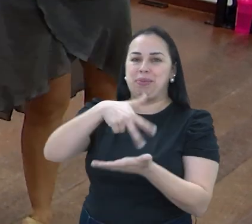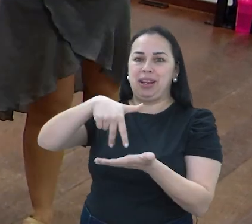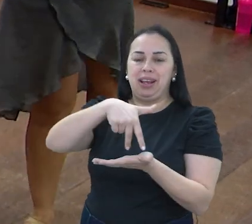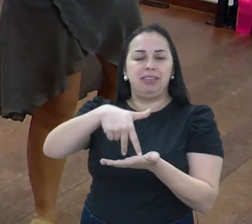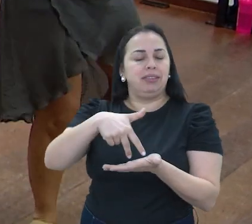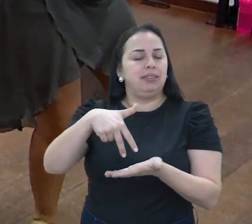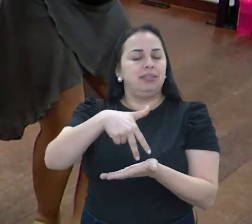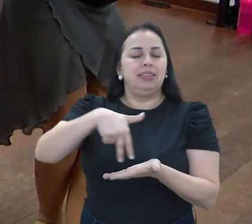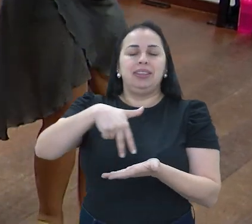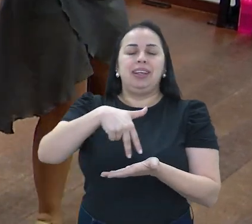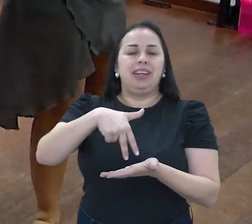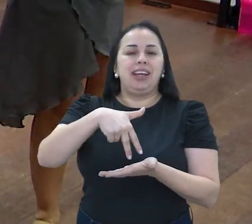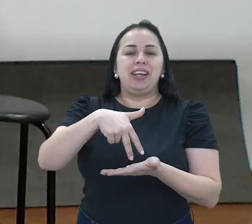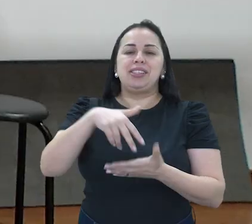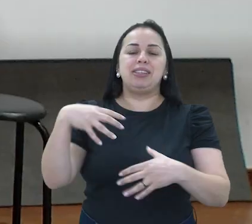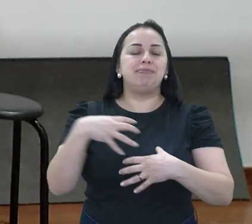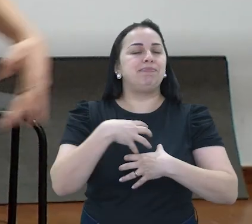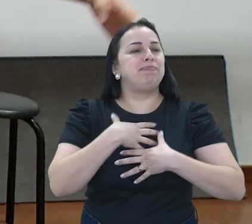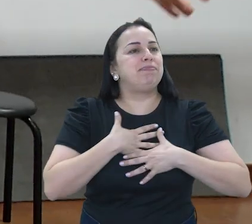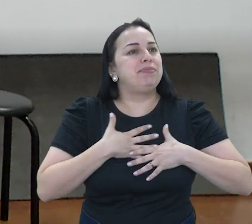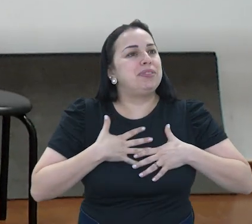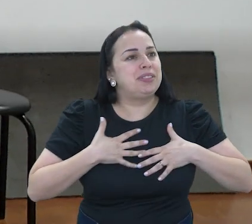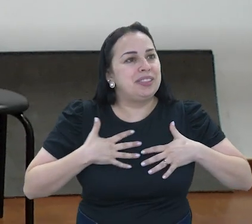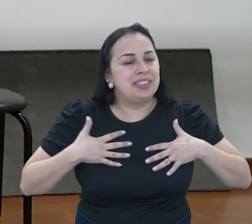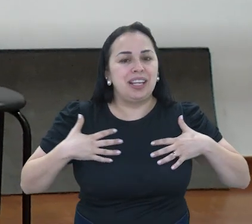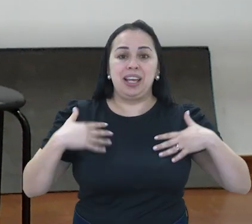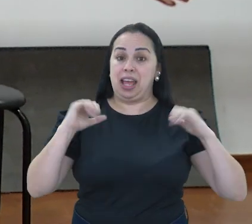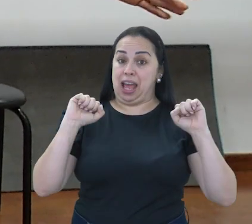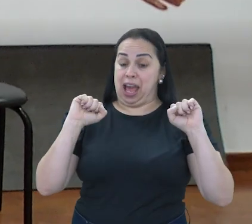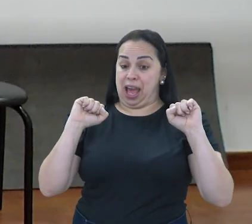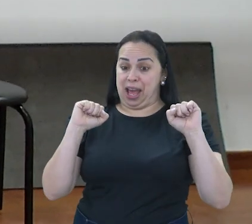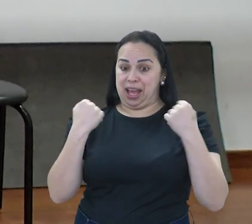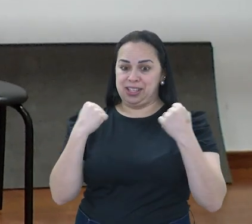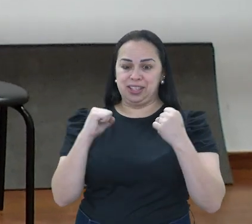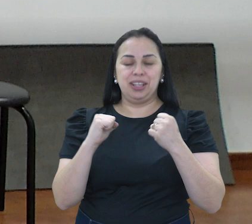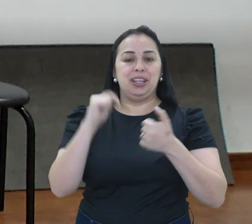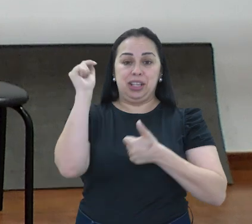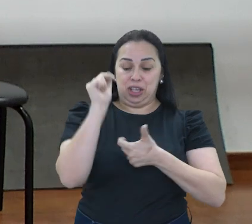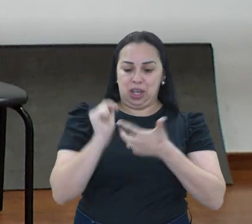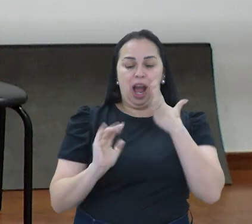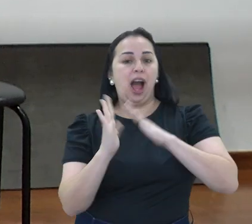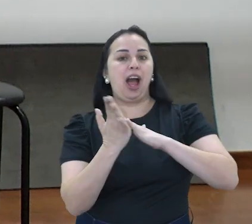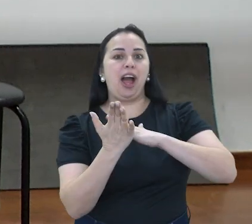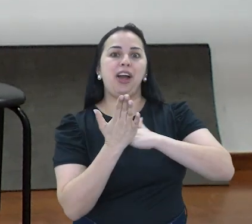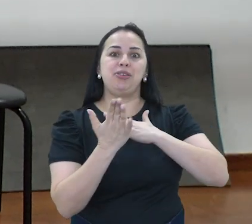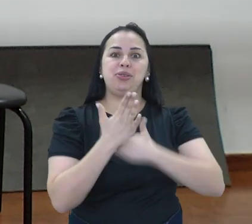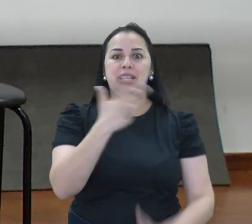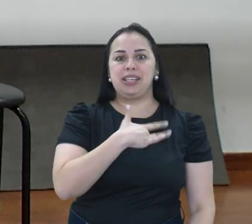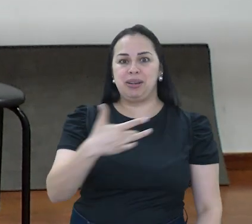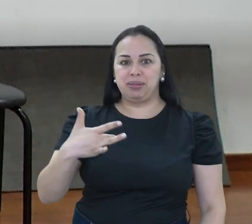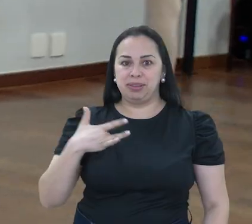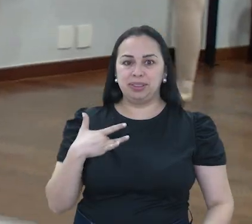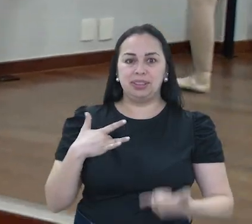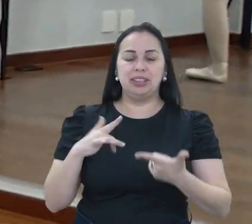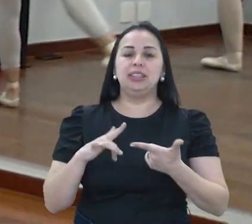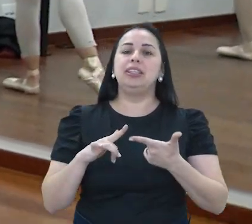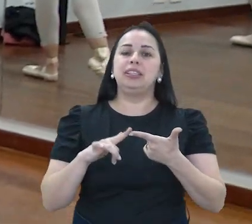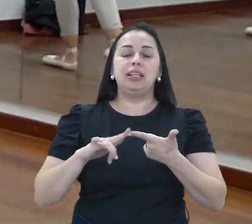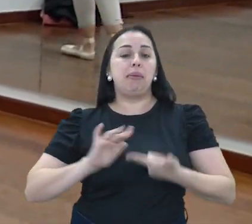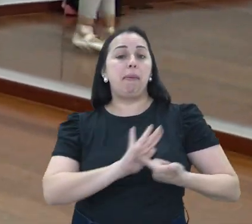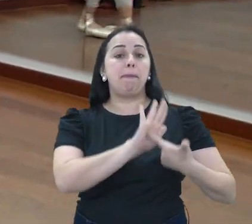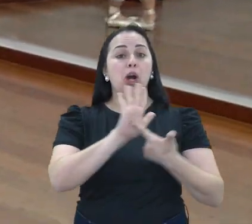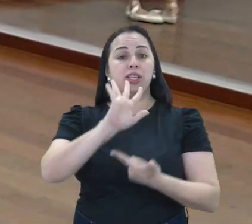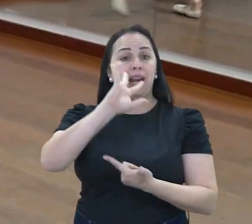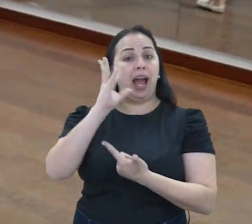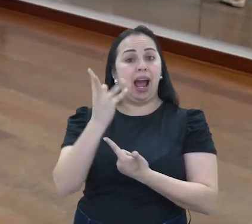a dança é muito mais que um hobby. É também uma atividade física que traz diversos benefícios para a saúde,